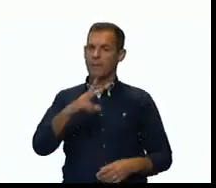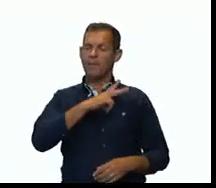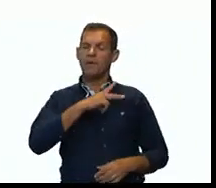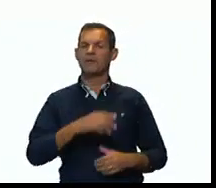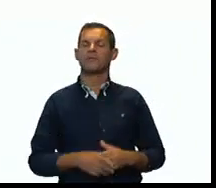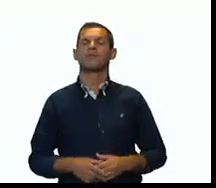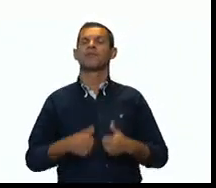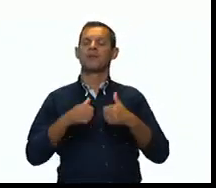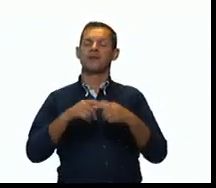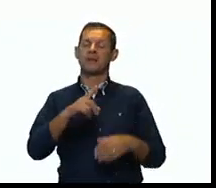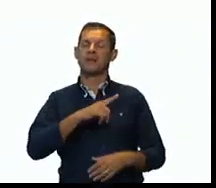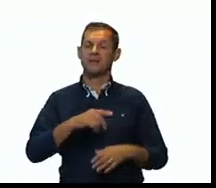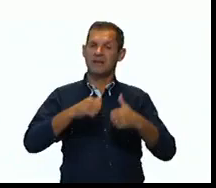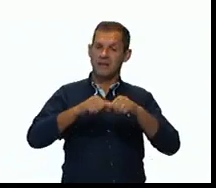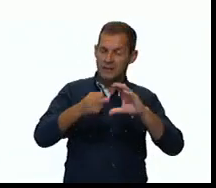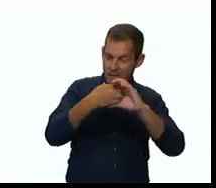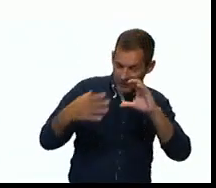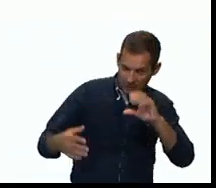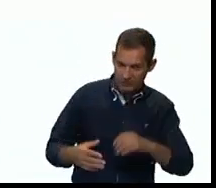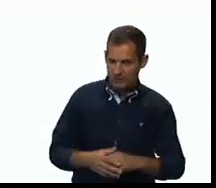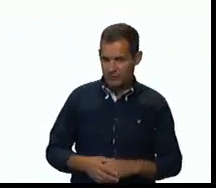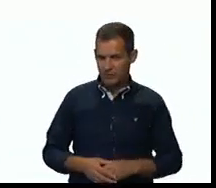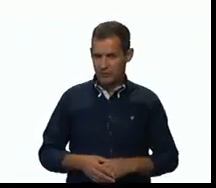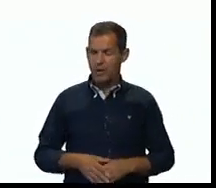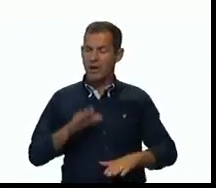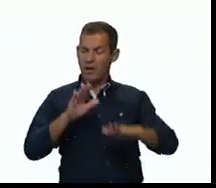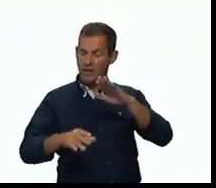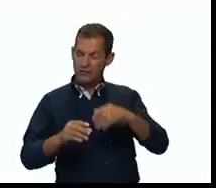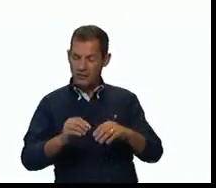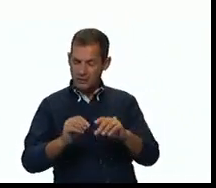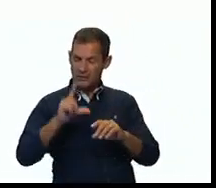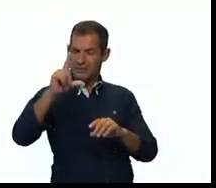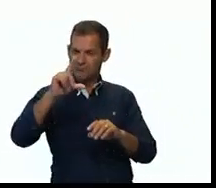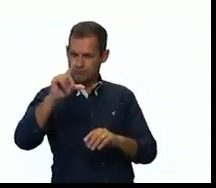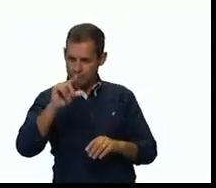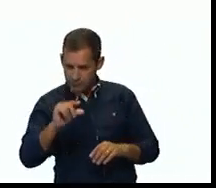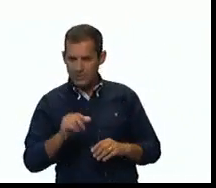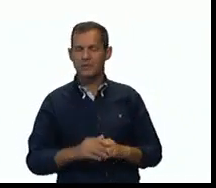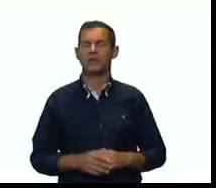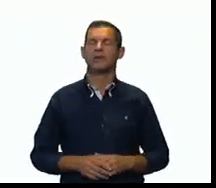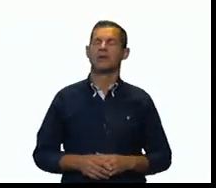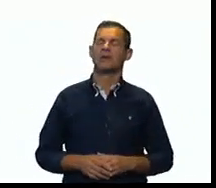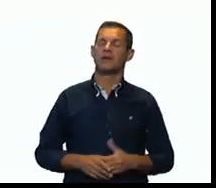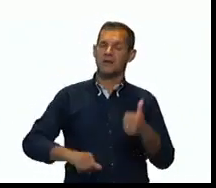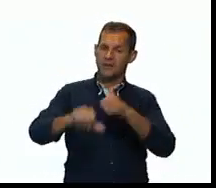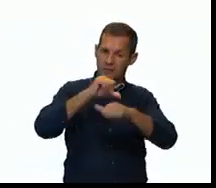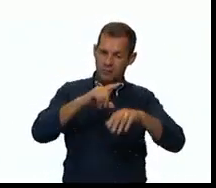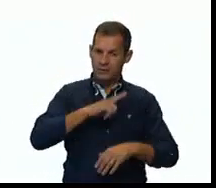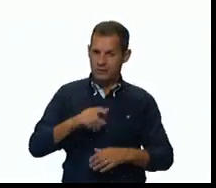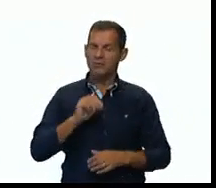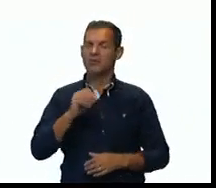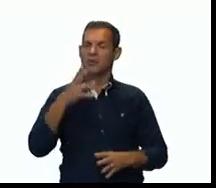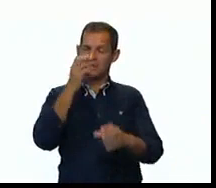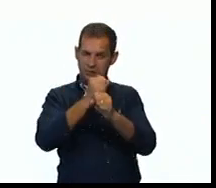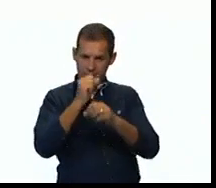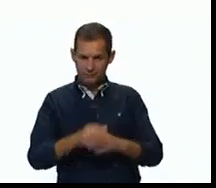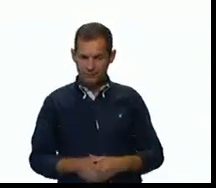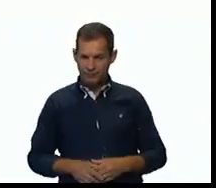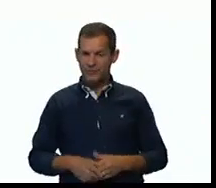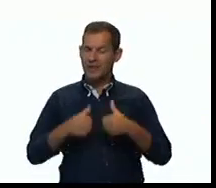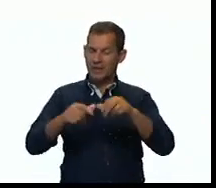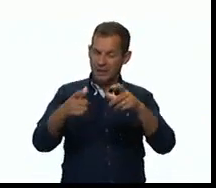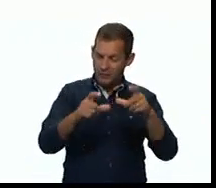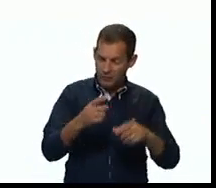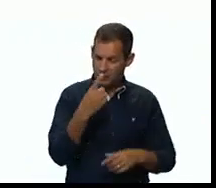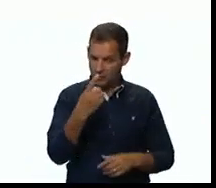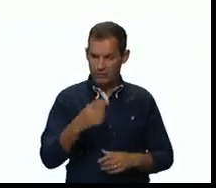particular, elas têm essa característica. Ora uma é maior que a outra, ora inverte. Então, aqui nós teríamos que calcular essa